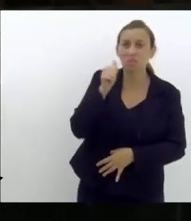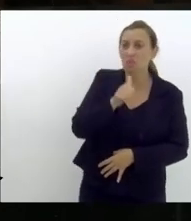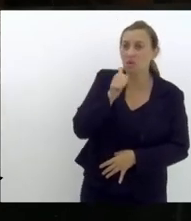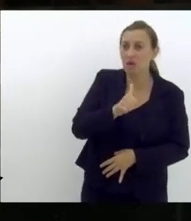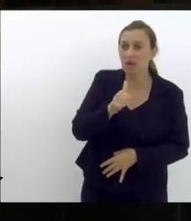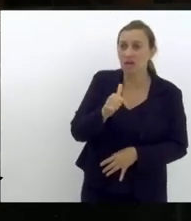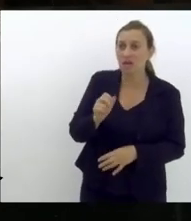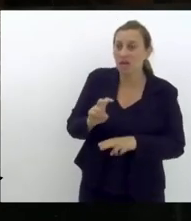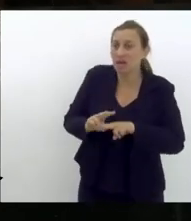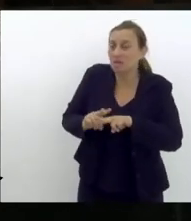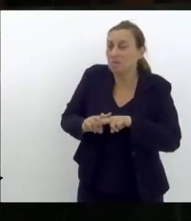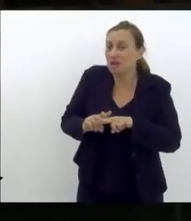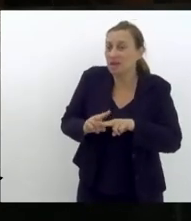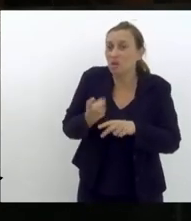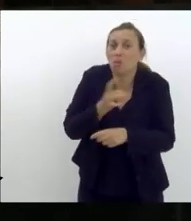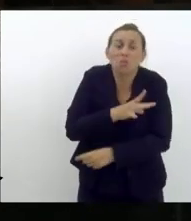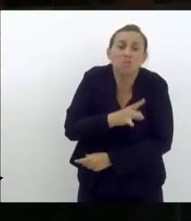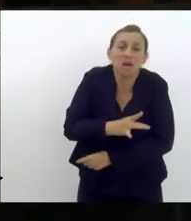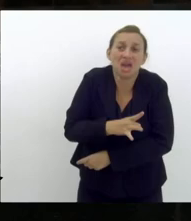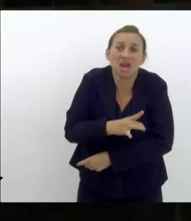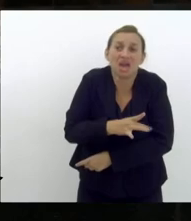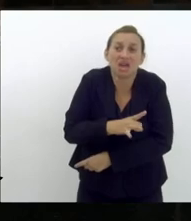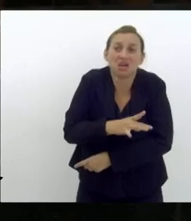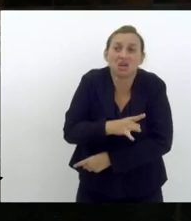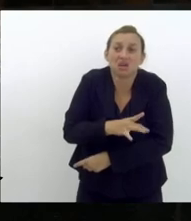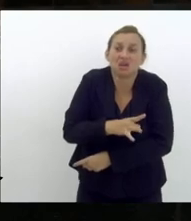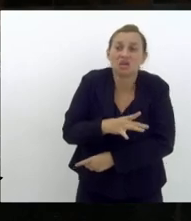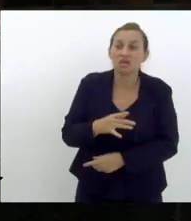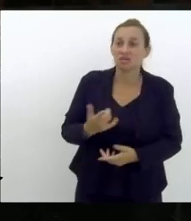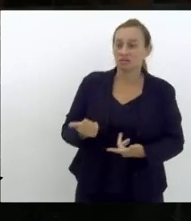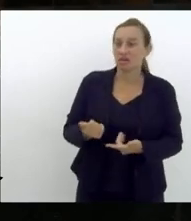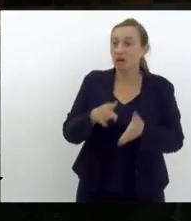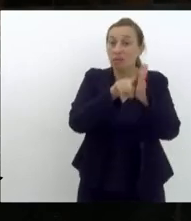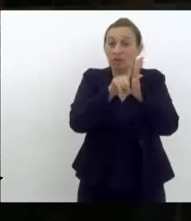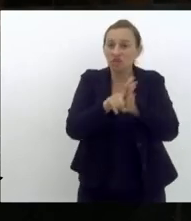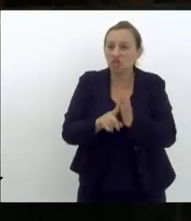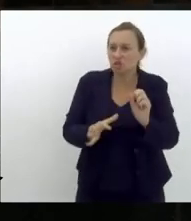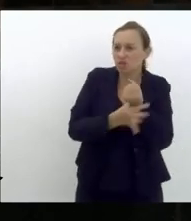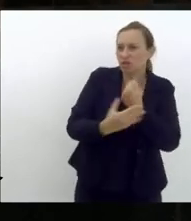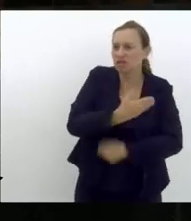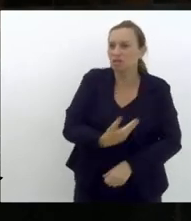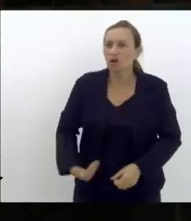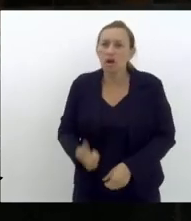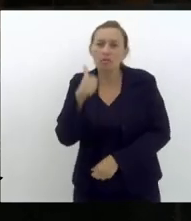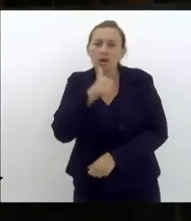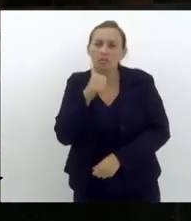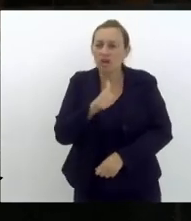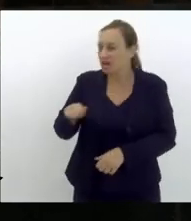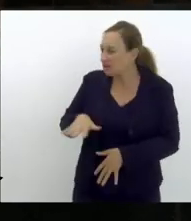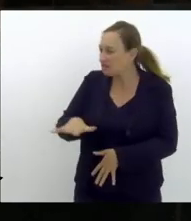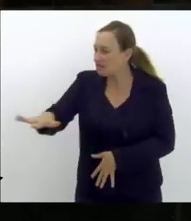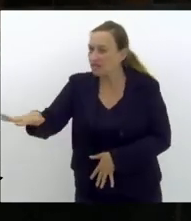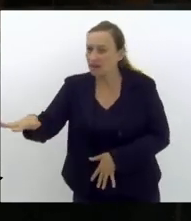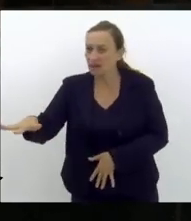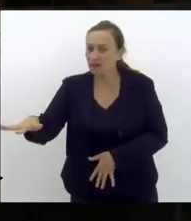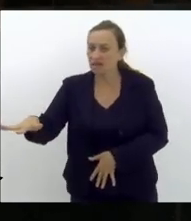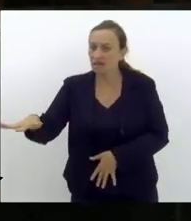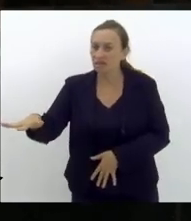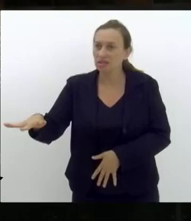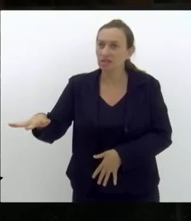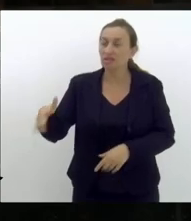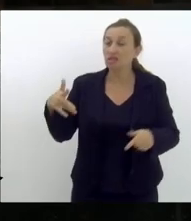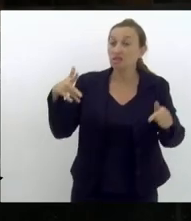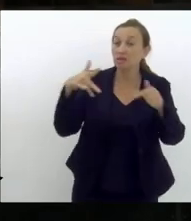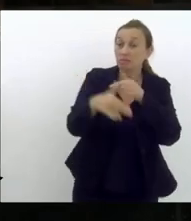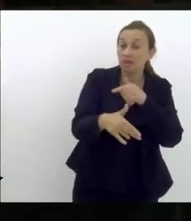acuada e com medo o lançamento de uma pesquisa sobre segurança pública para mulheres faveladas Acaba de ser